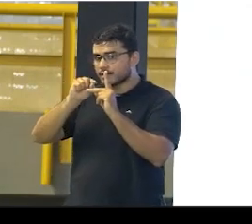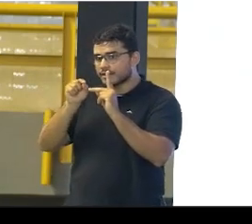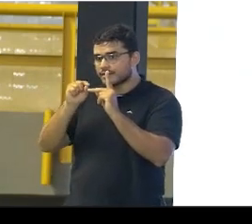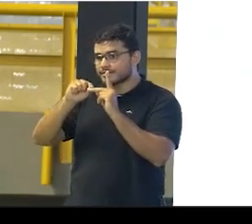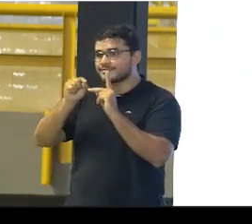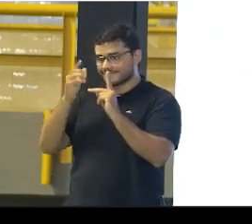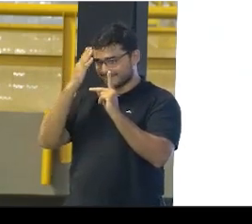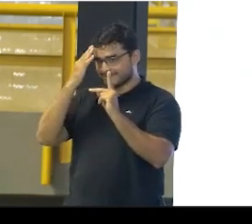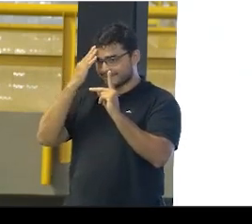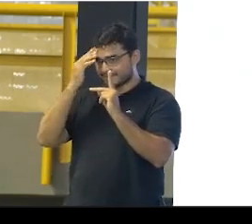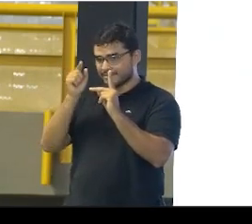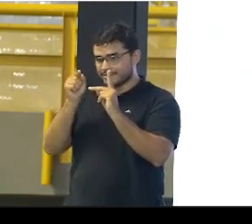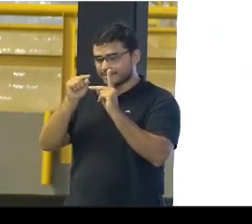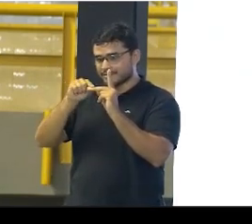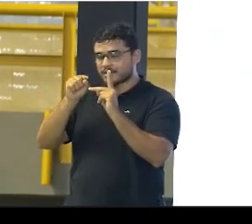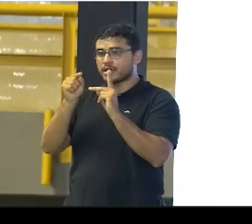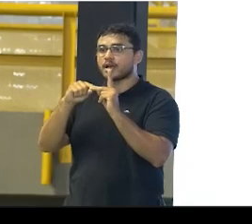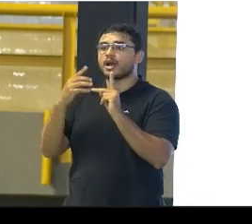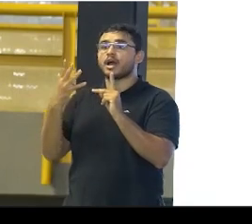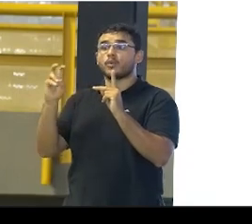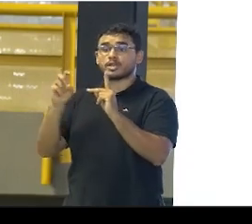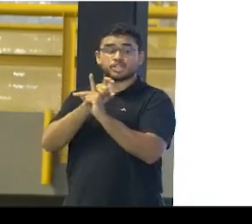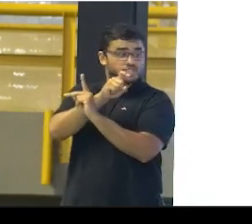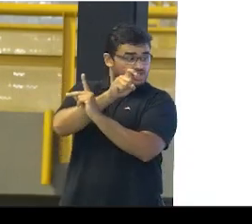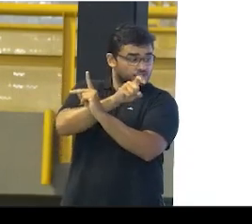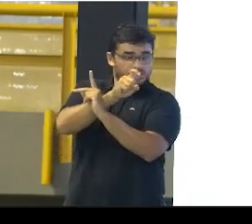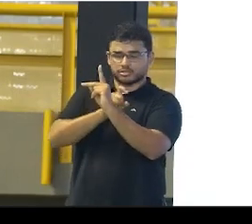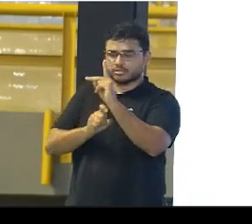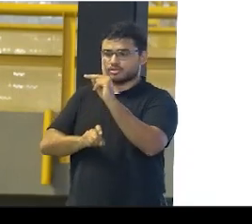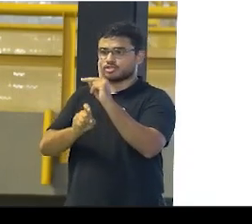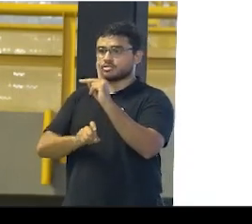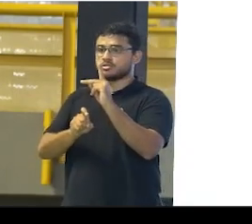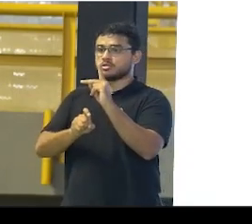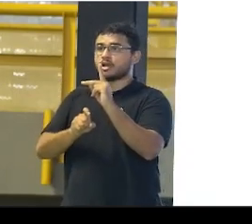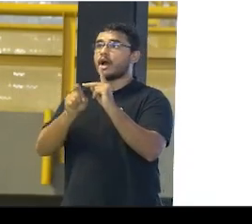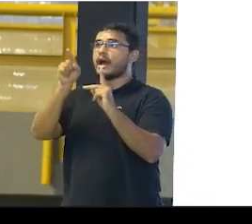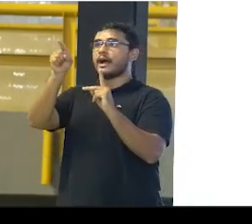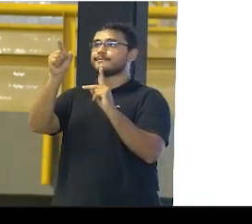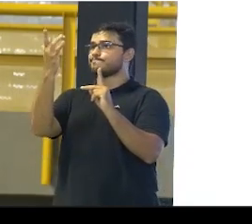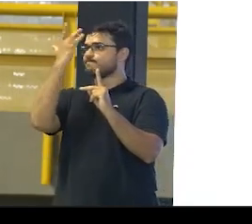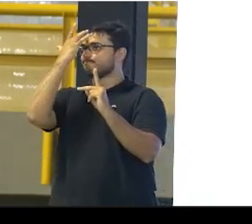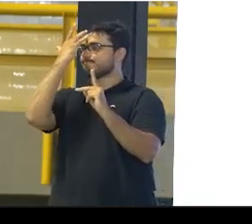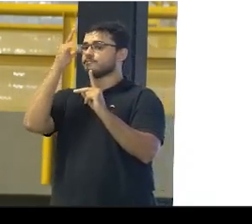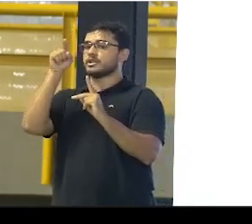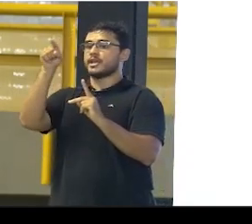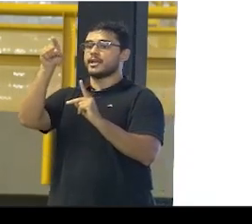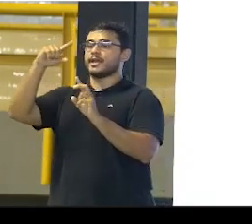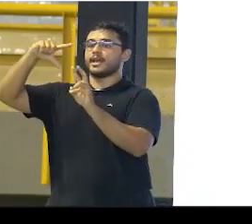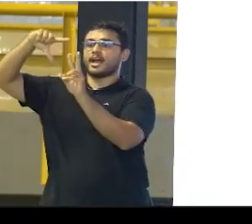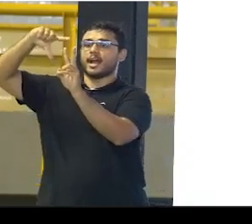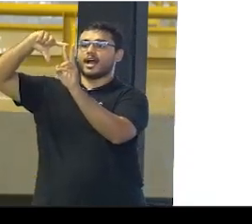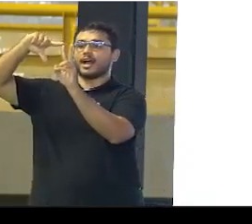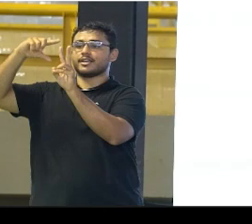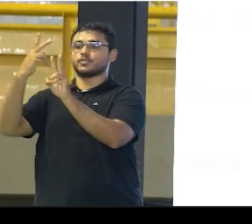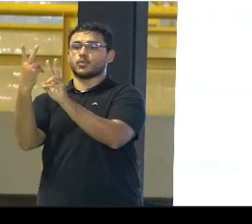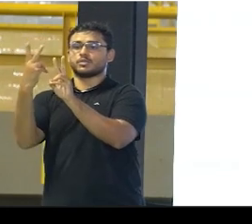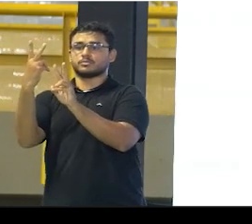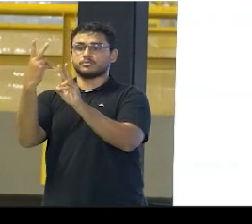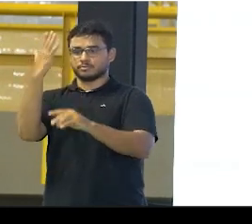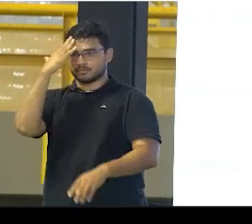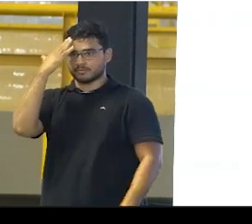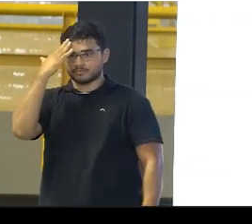60. Então eu vou ter uma área igual a 60. Veja bem, eu tenho uma base que é